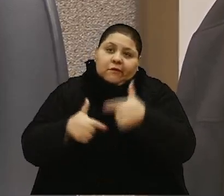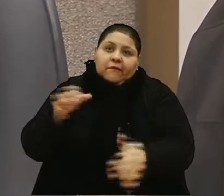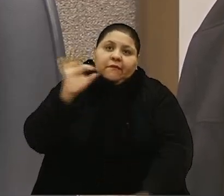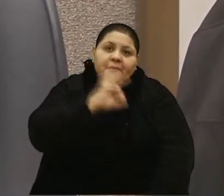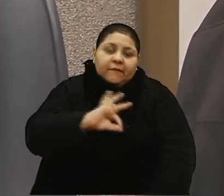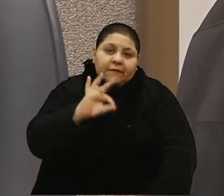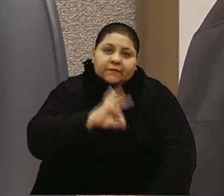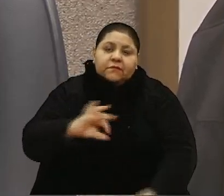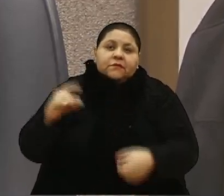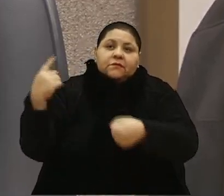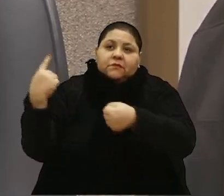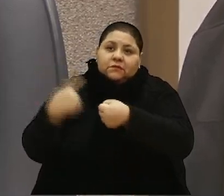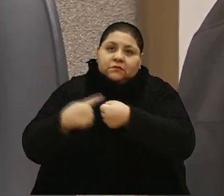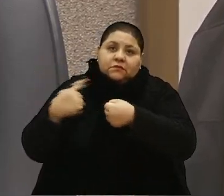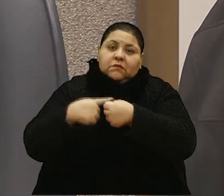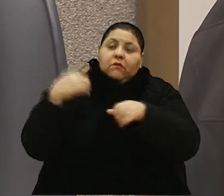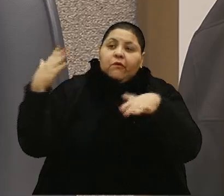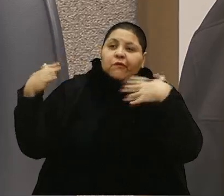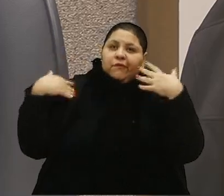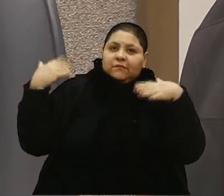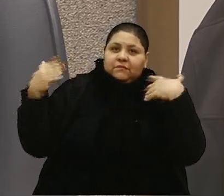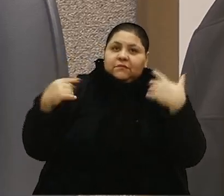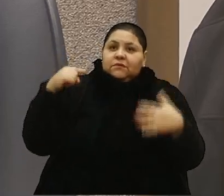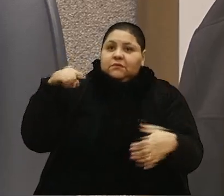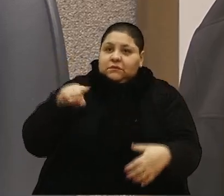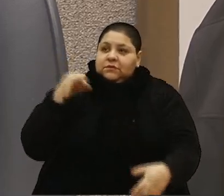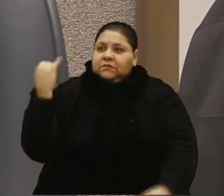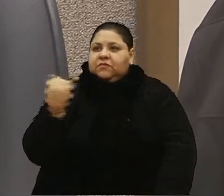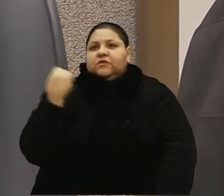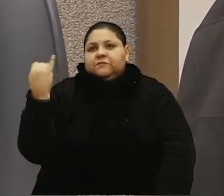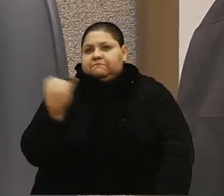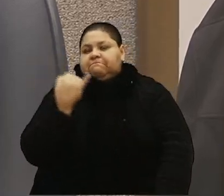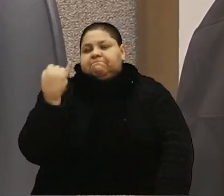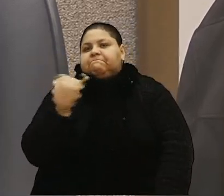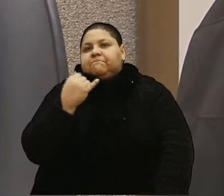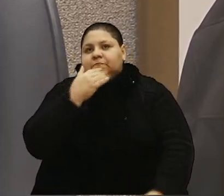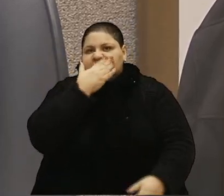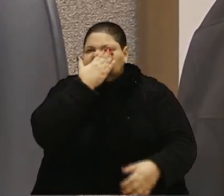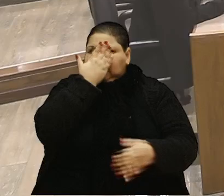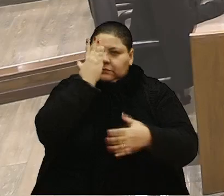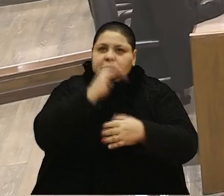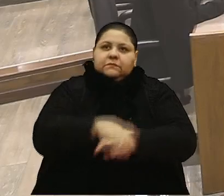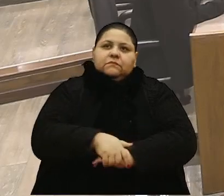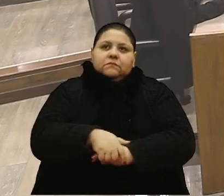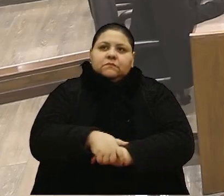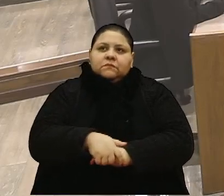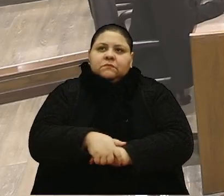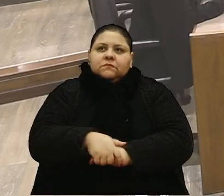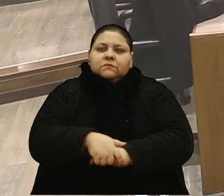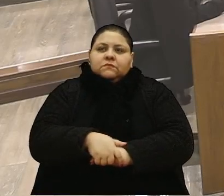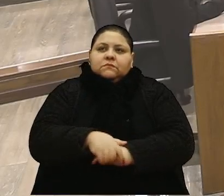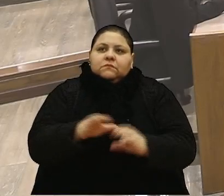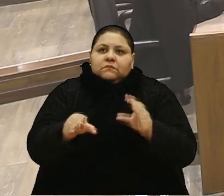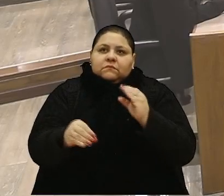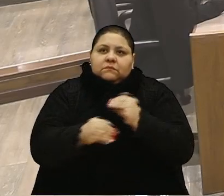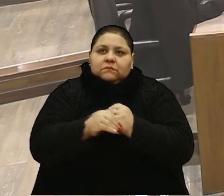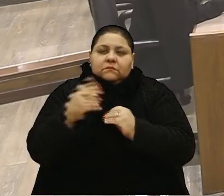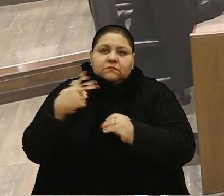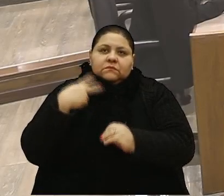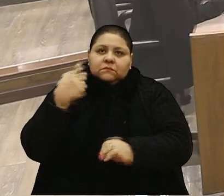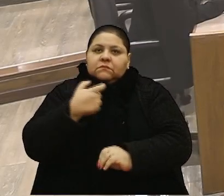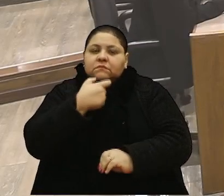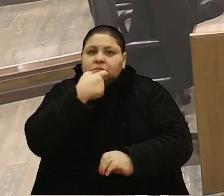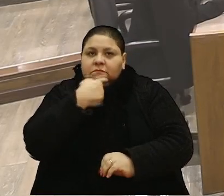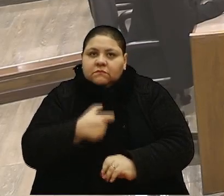para a cidade, turismo. Né? Isso é muito importante. Cumprimentos, vereador. Obrigado. Sua parte, vereador Cristiano Becker. Parabéns